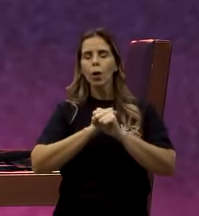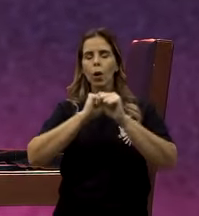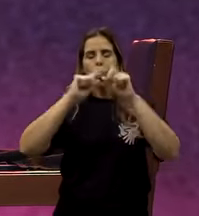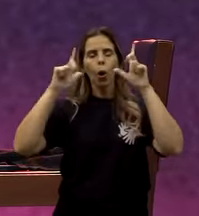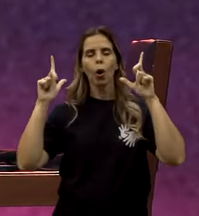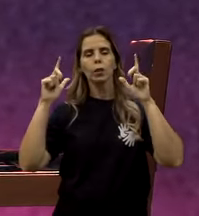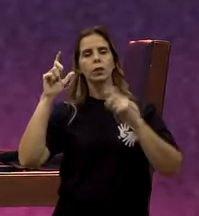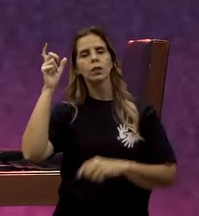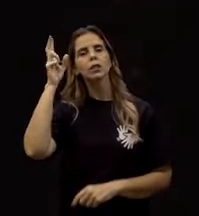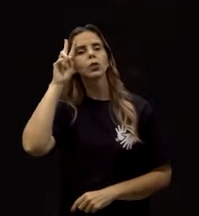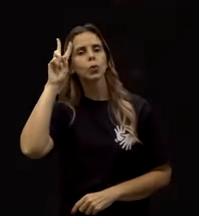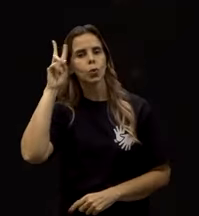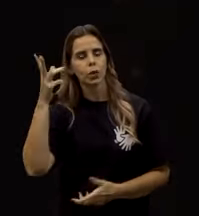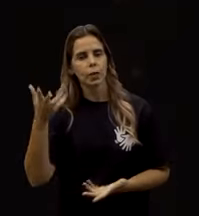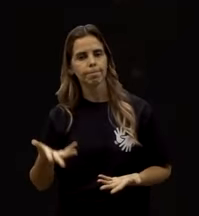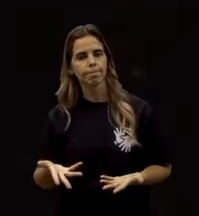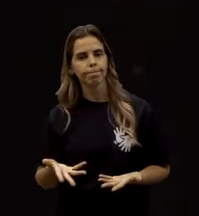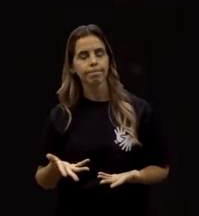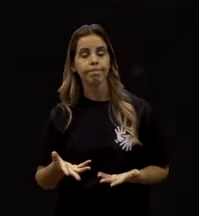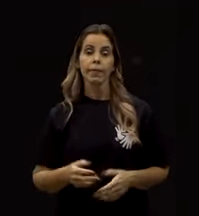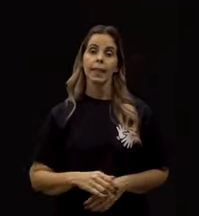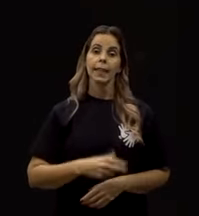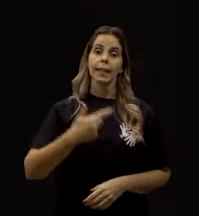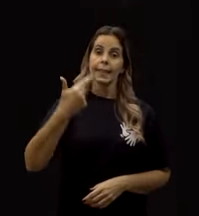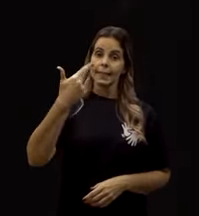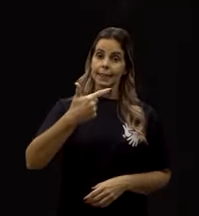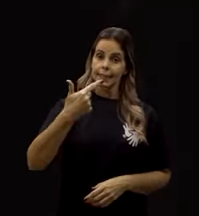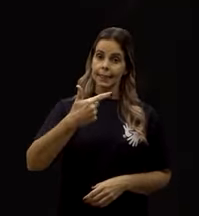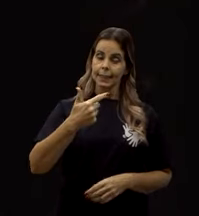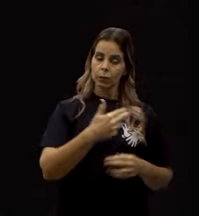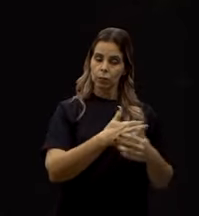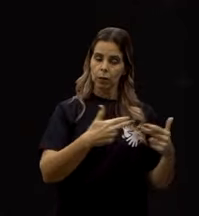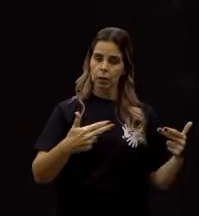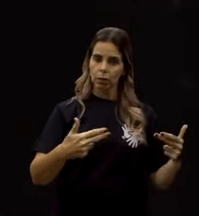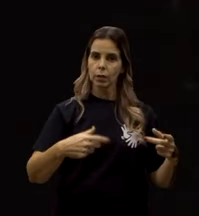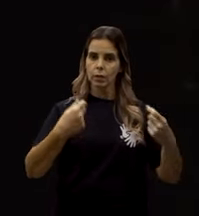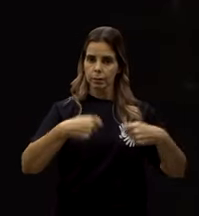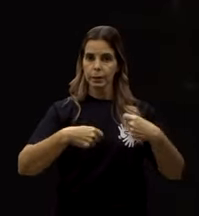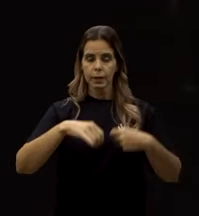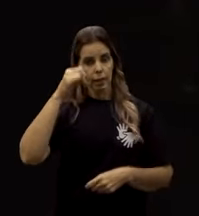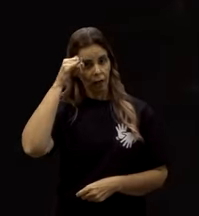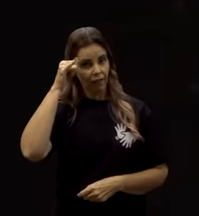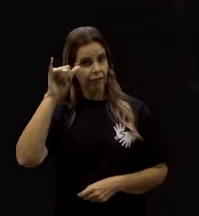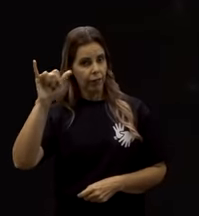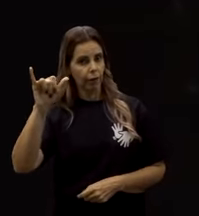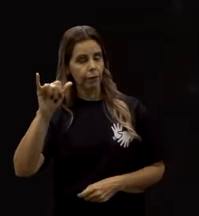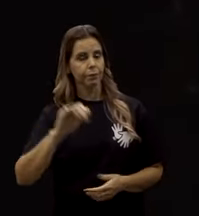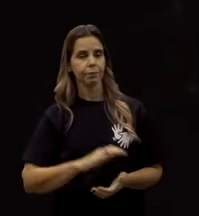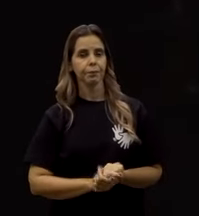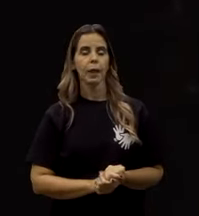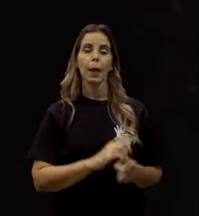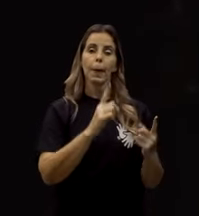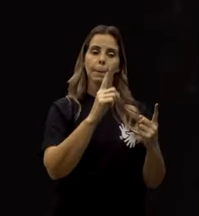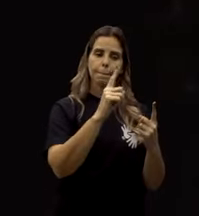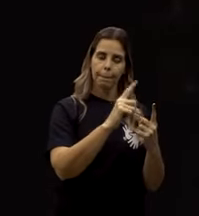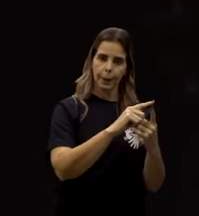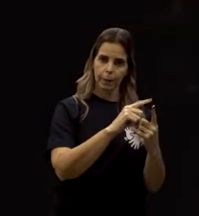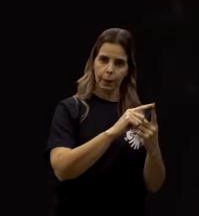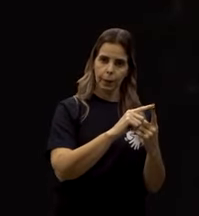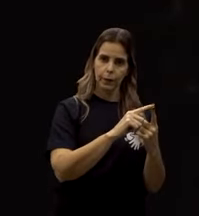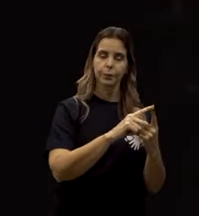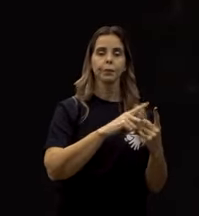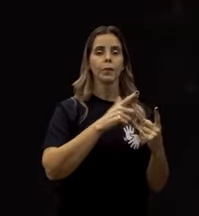embora segunda coisa que eu tenho que evitar primeira essa esse vazio de uma vida sem propósito segundo finalmente irmãos Filipenses